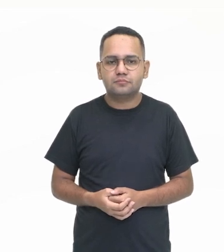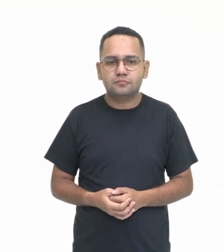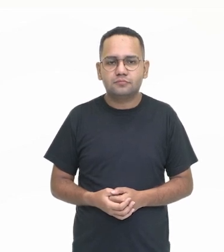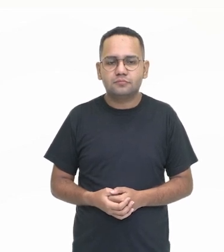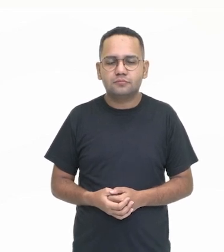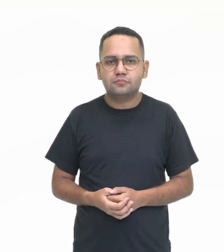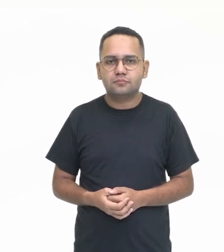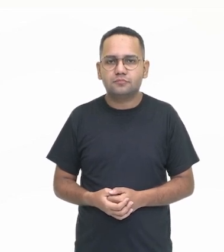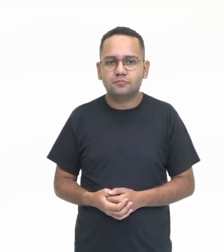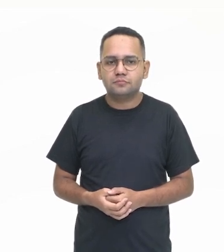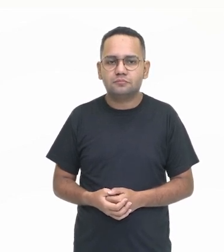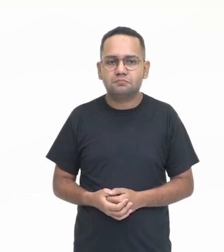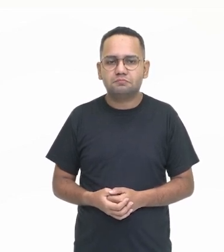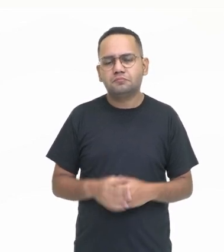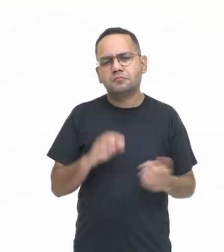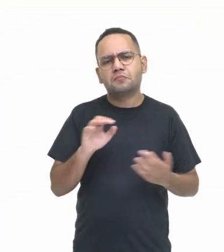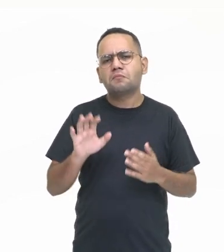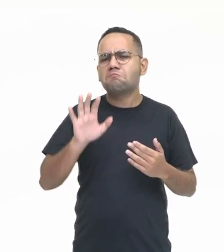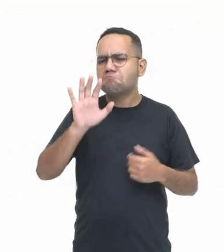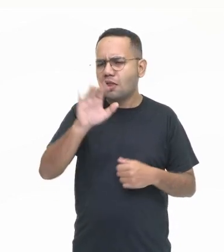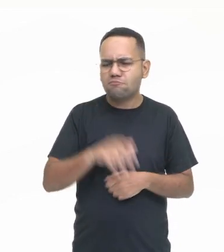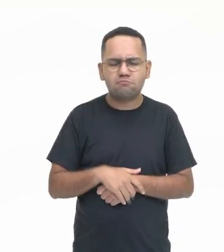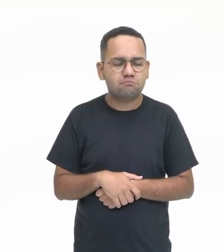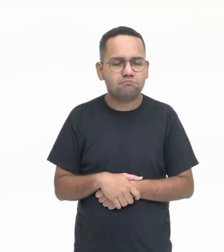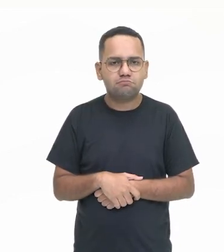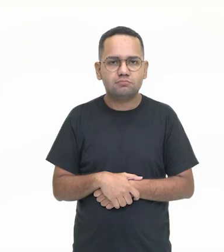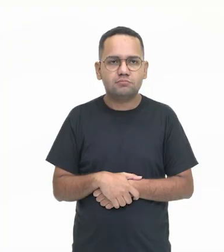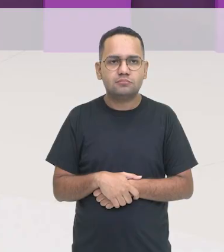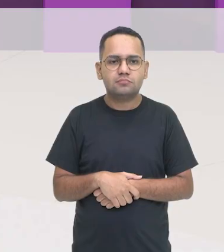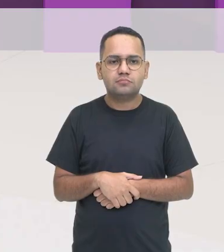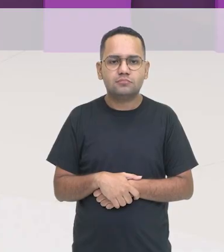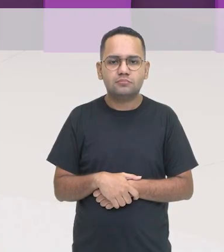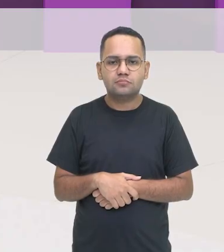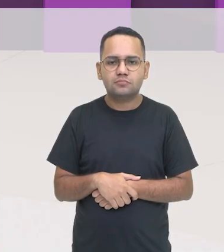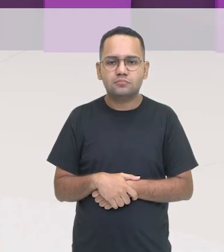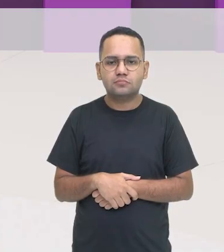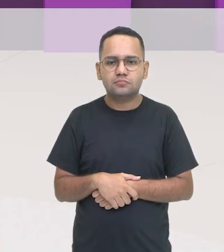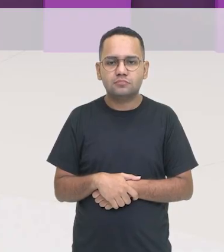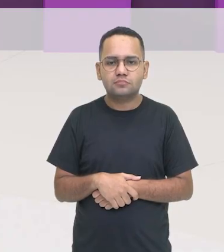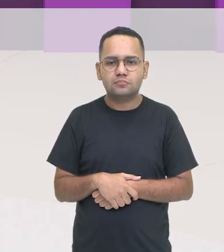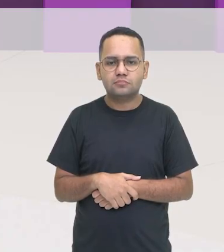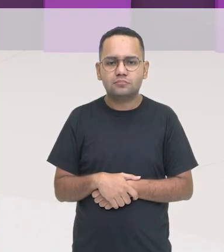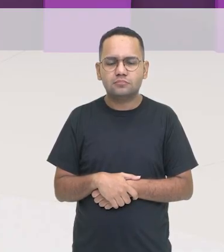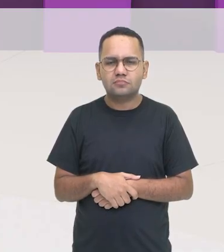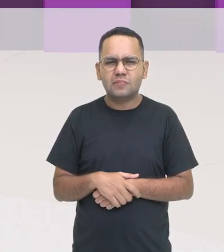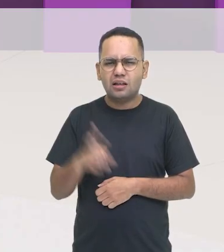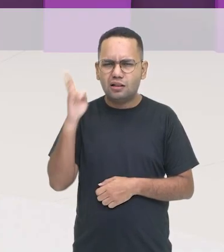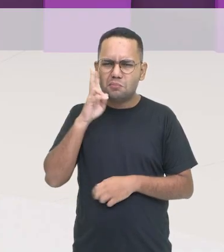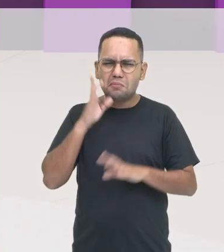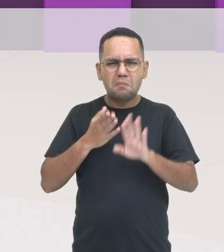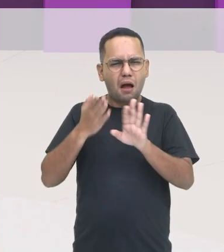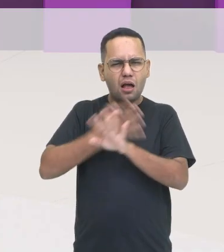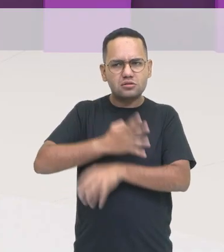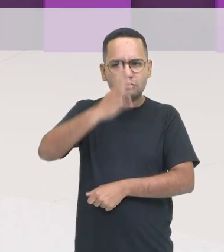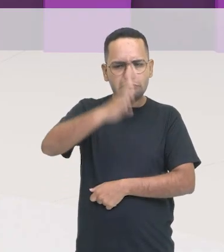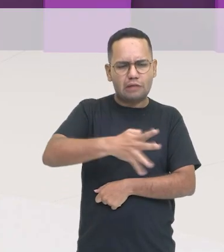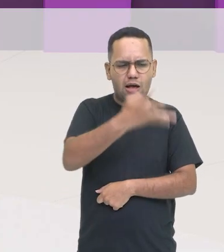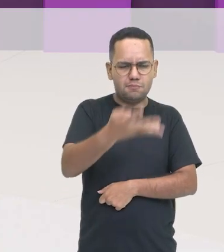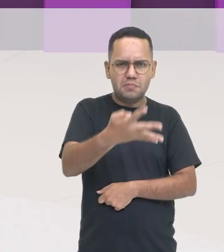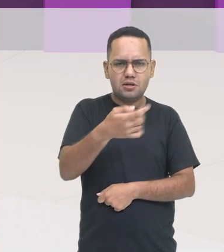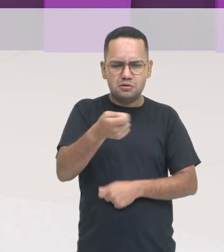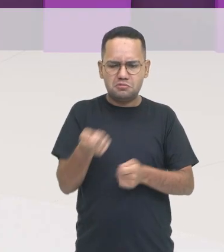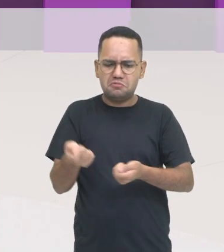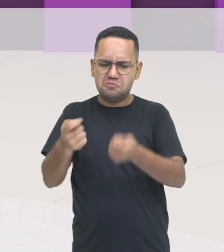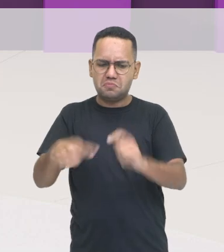tá, que nem eu fiz, né, de 1 litro até 20 litros, 40, você não